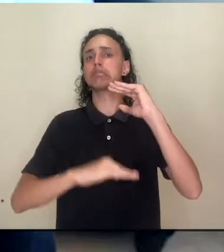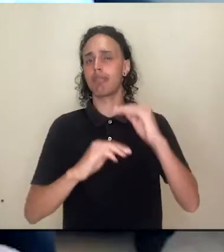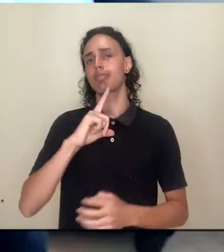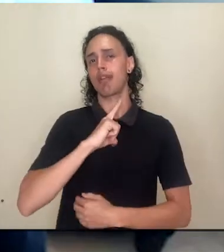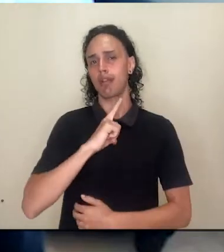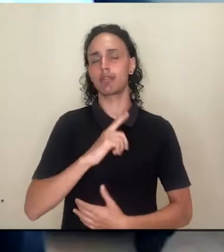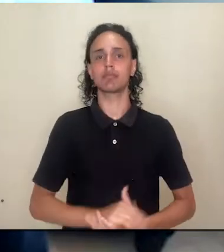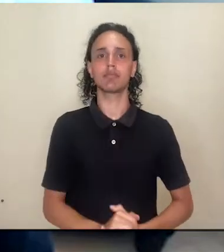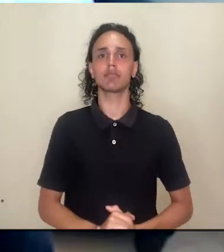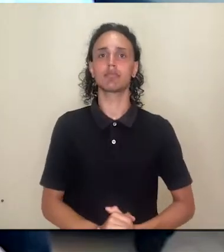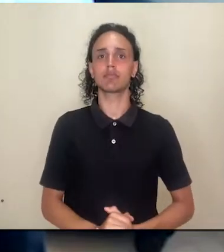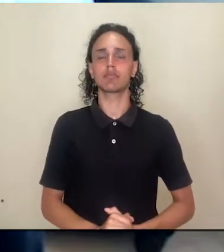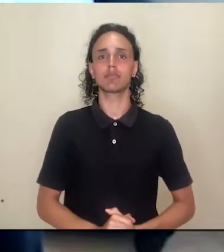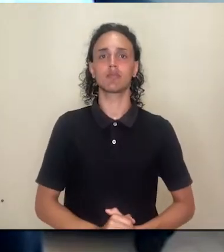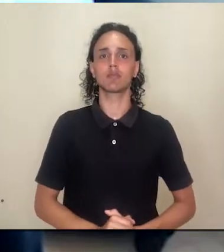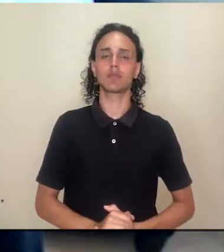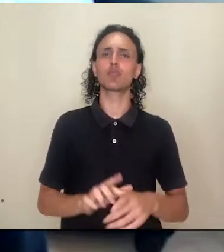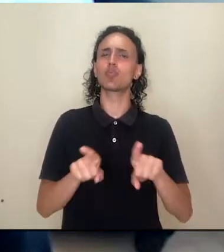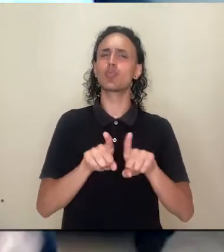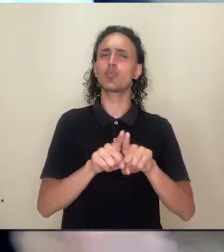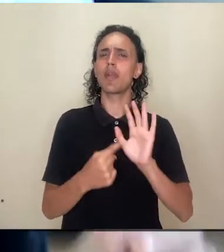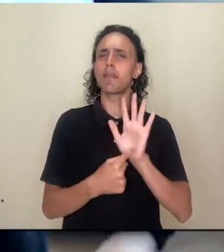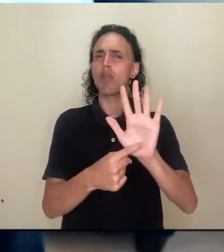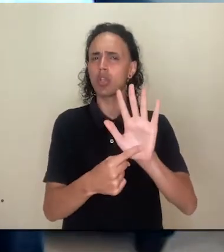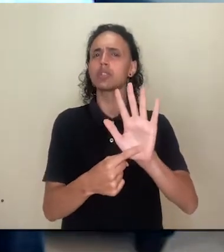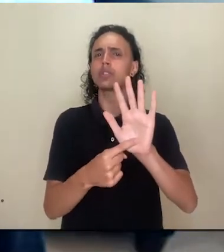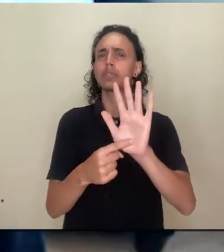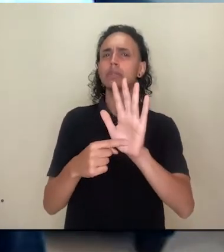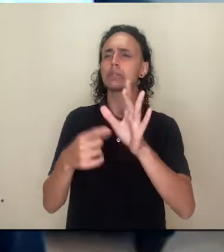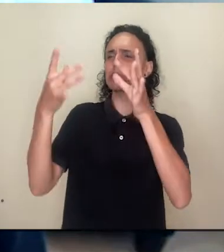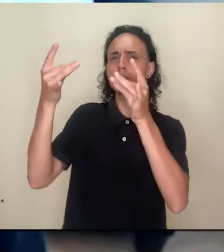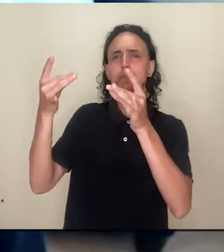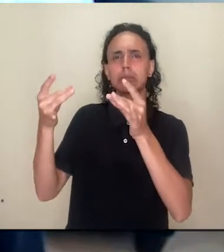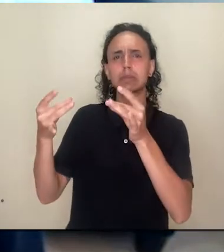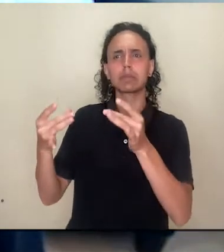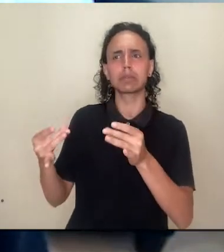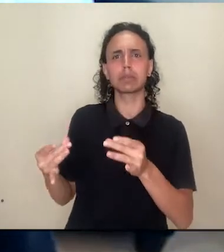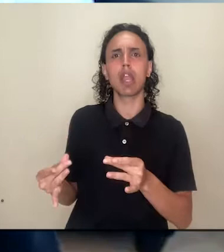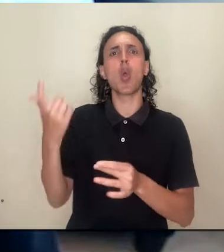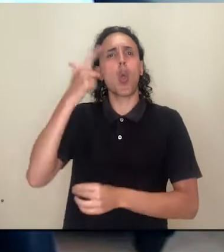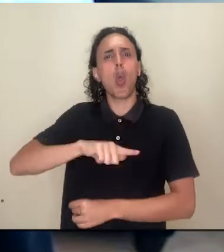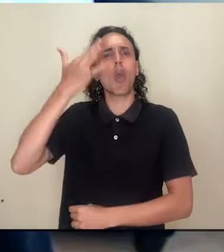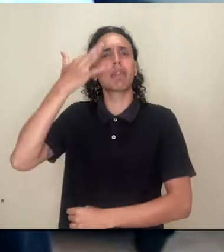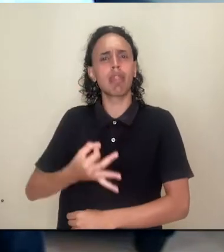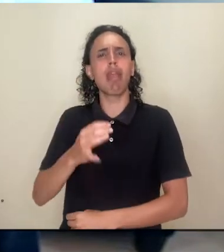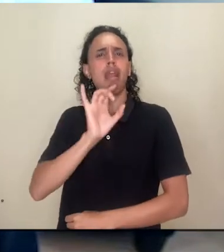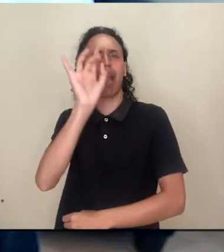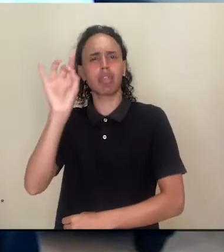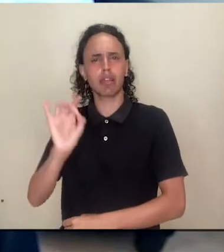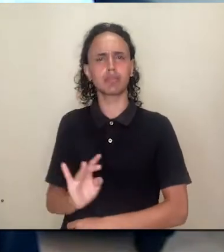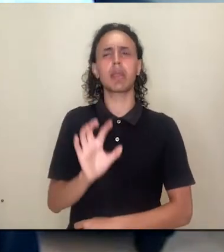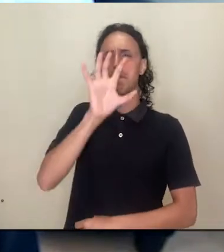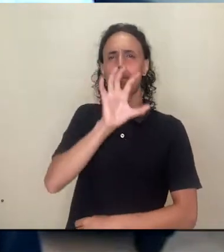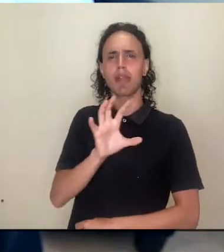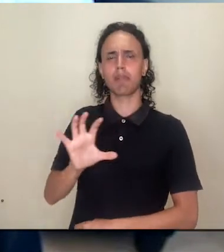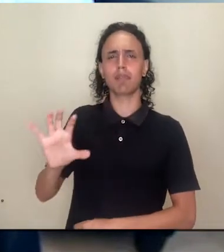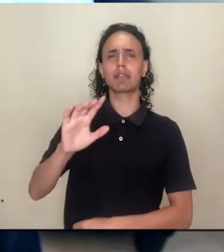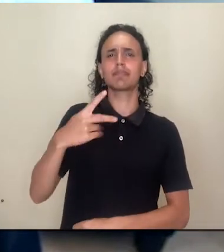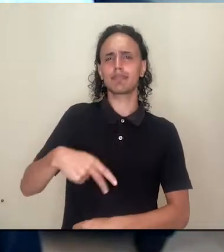desigualdades, também começa a trazer algumas pecinhas para esse quebra-cabeça de como cada local